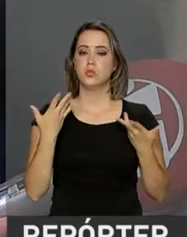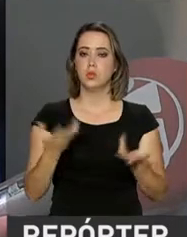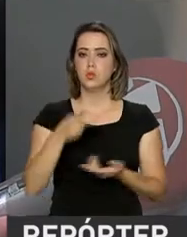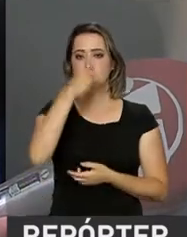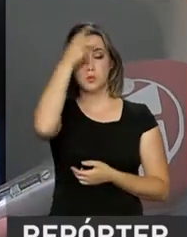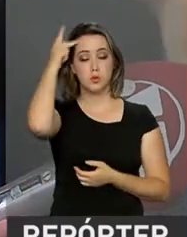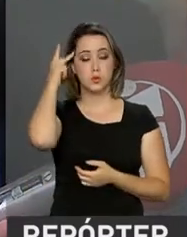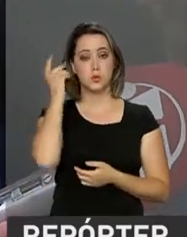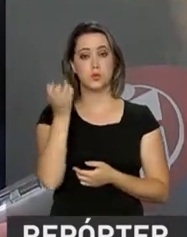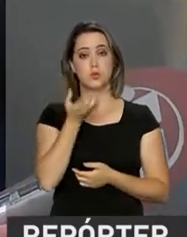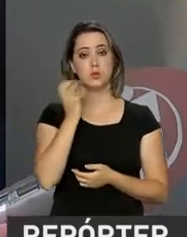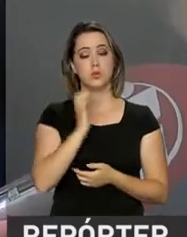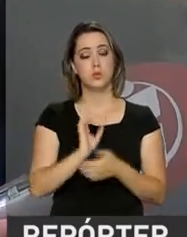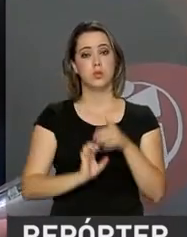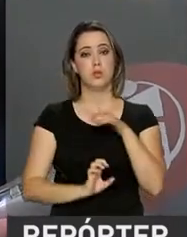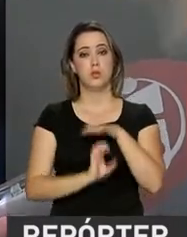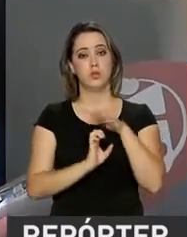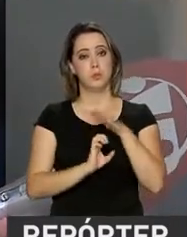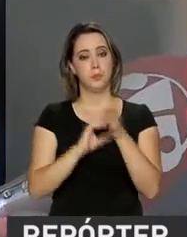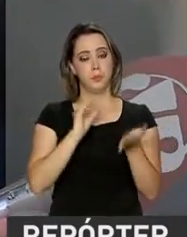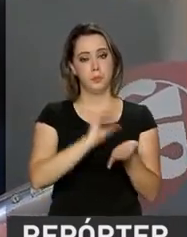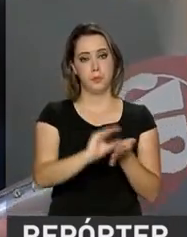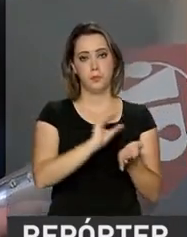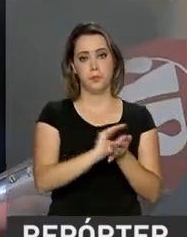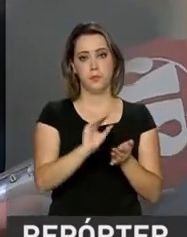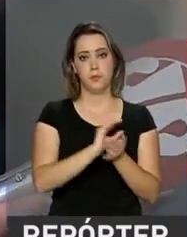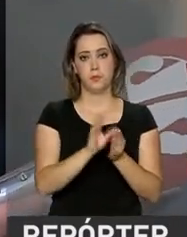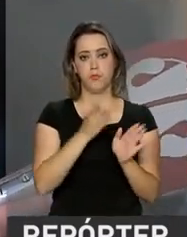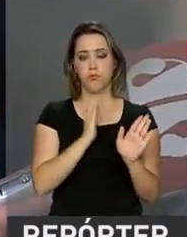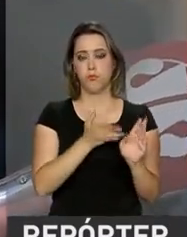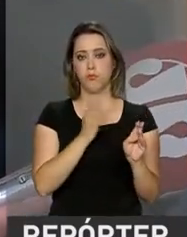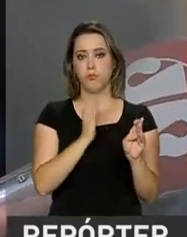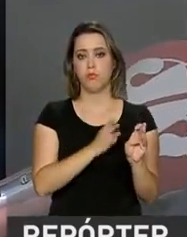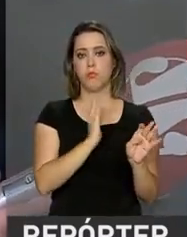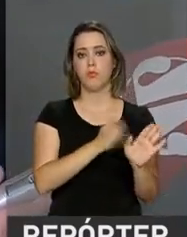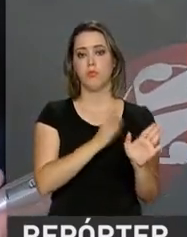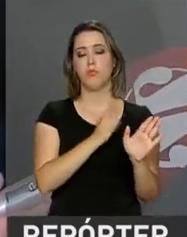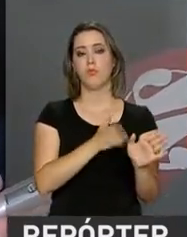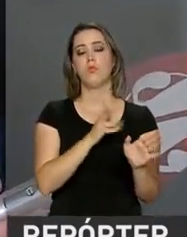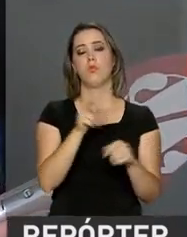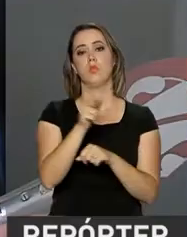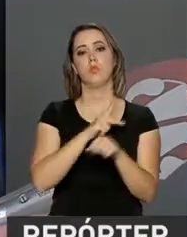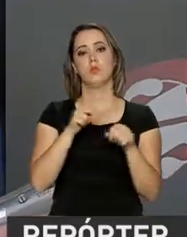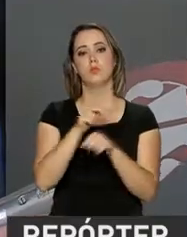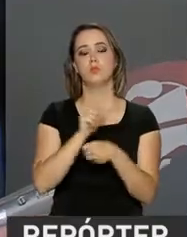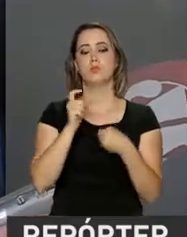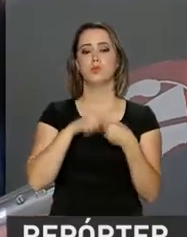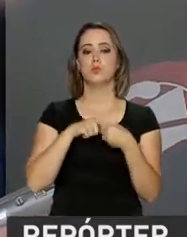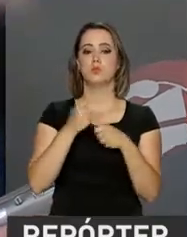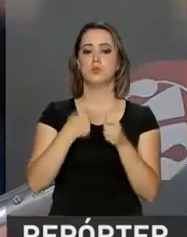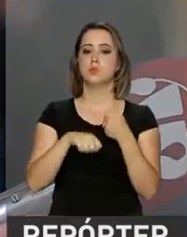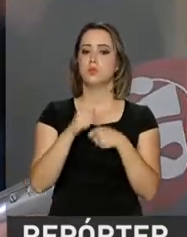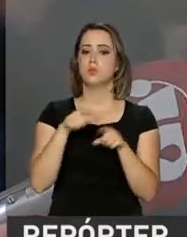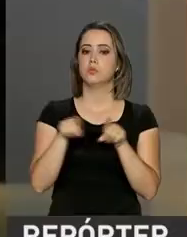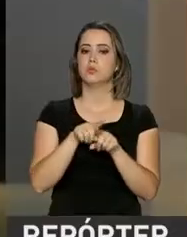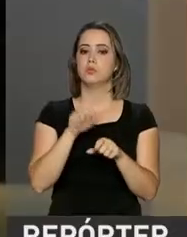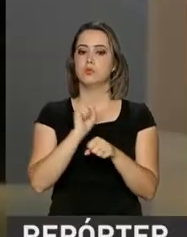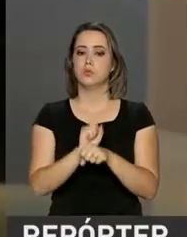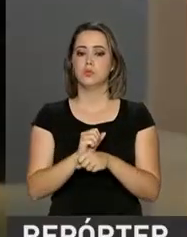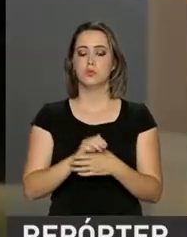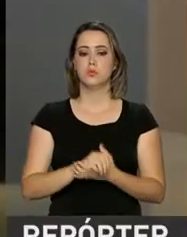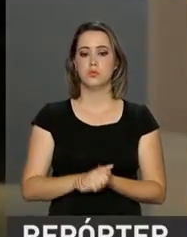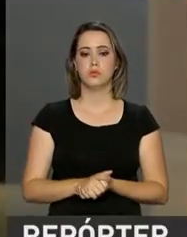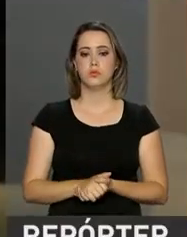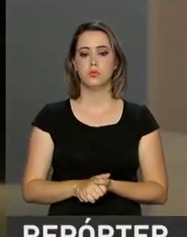investidores brasileiros e internacionais farão fila para investir no país, retomar fábricas paradas.